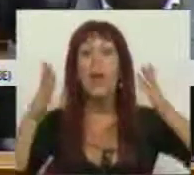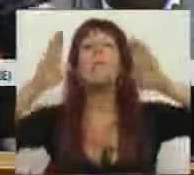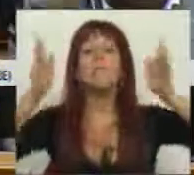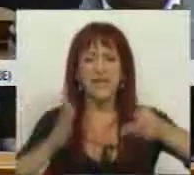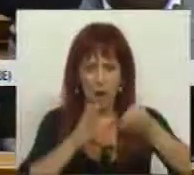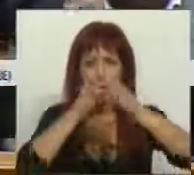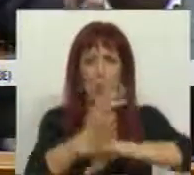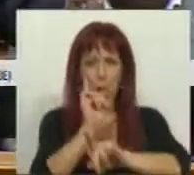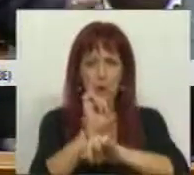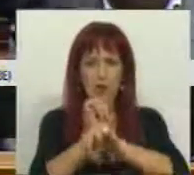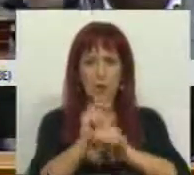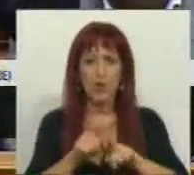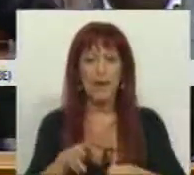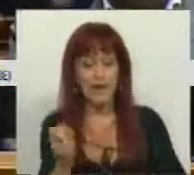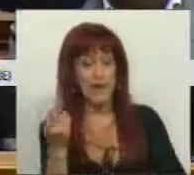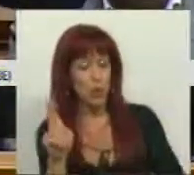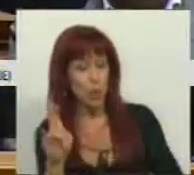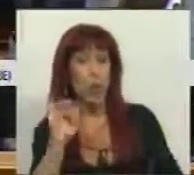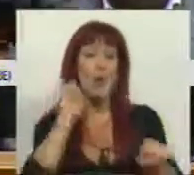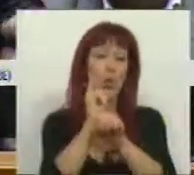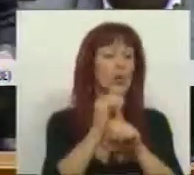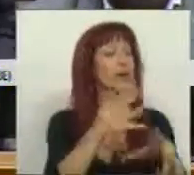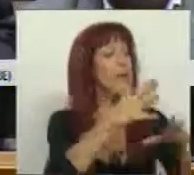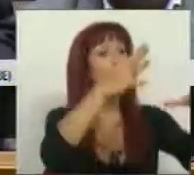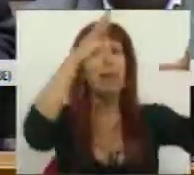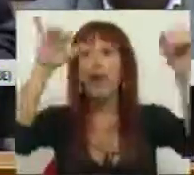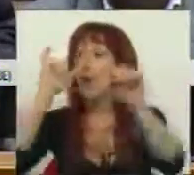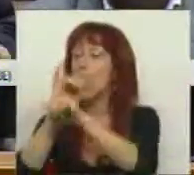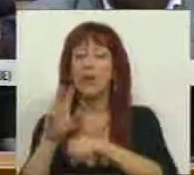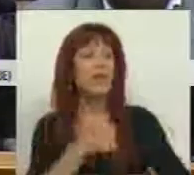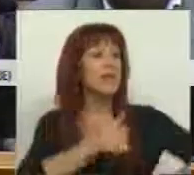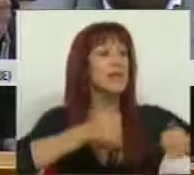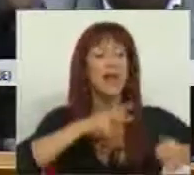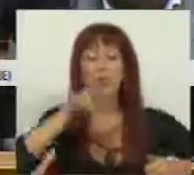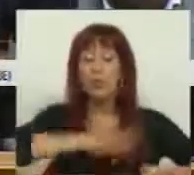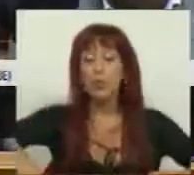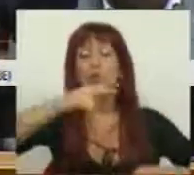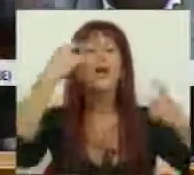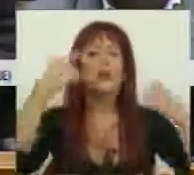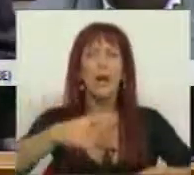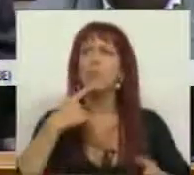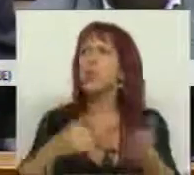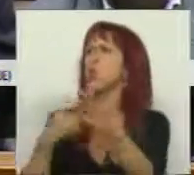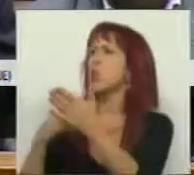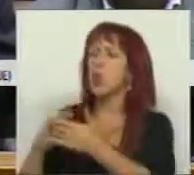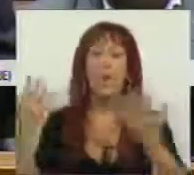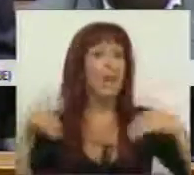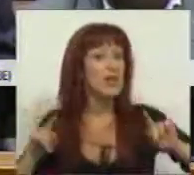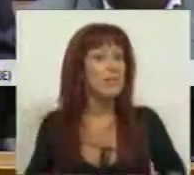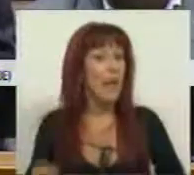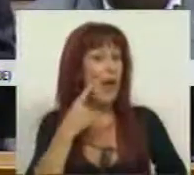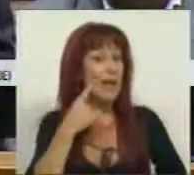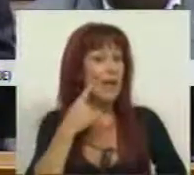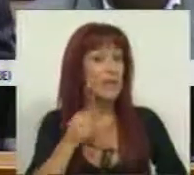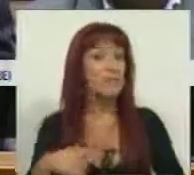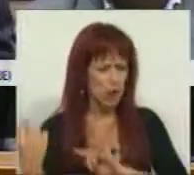deve continuar nesta SURU e como deve ser alargado a outras cidades do país que tanto precisam. Mas atenção,